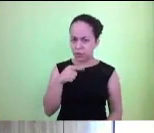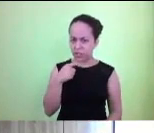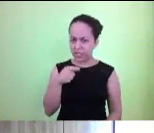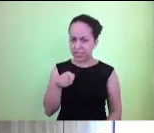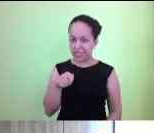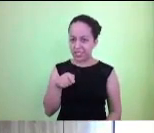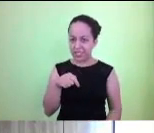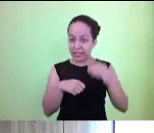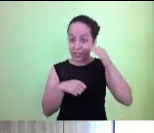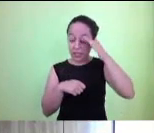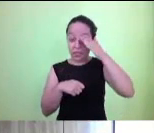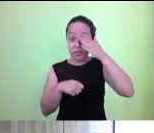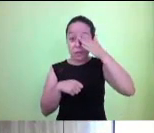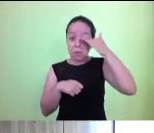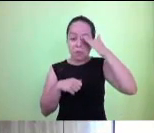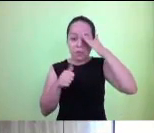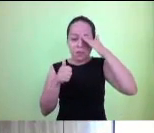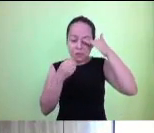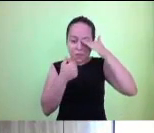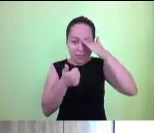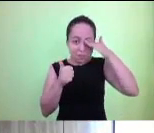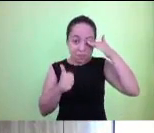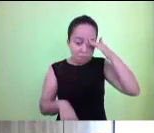Vamos gerar a lista.